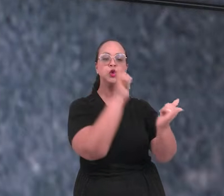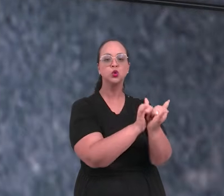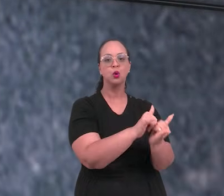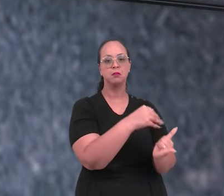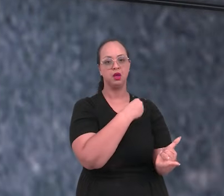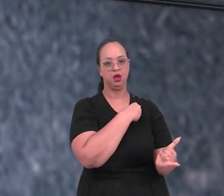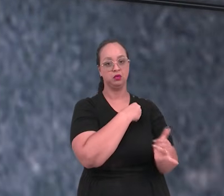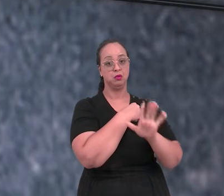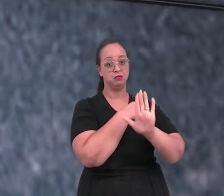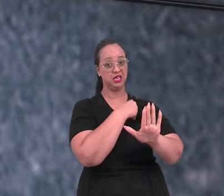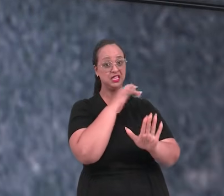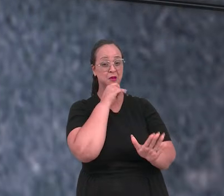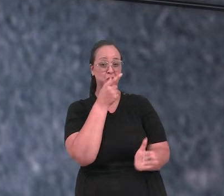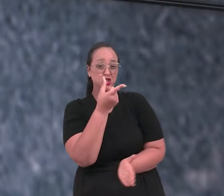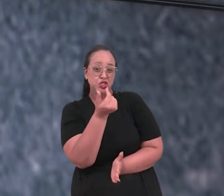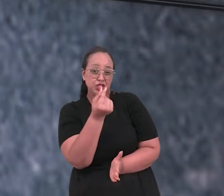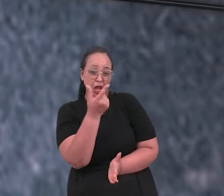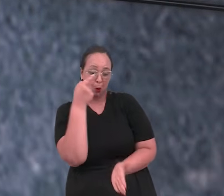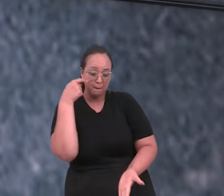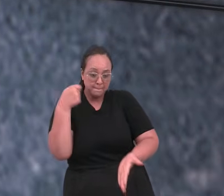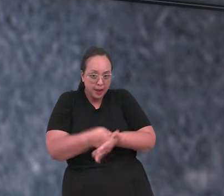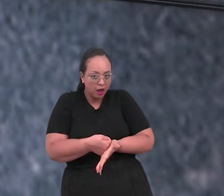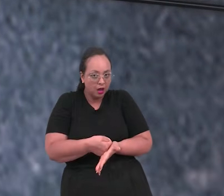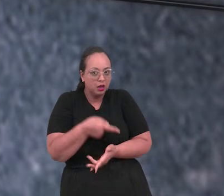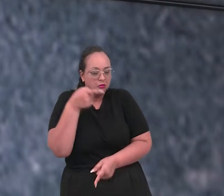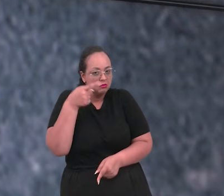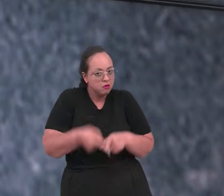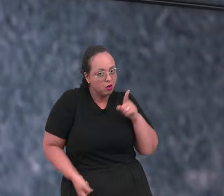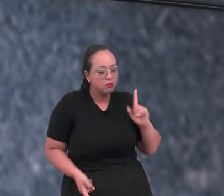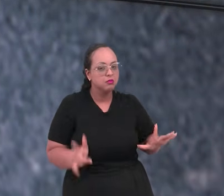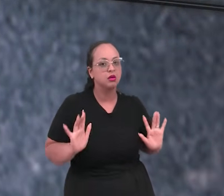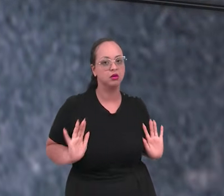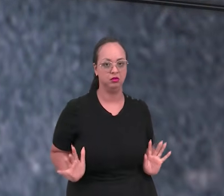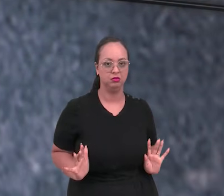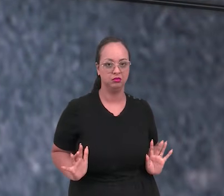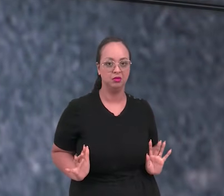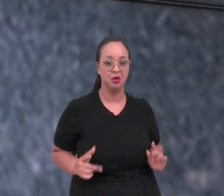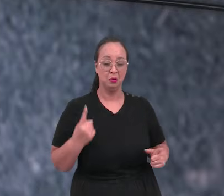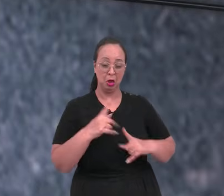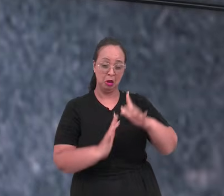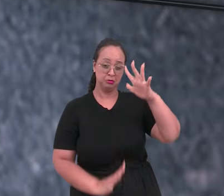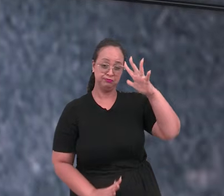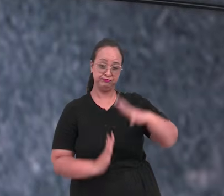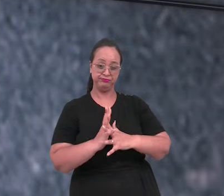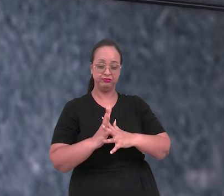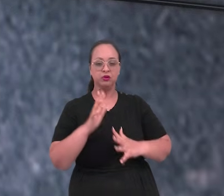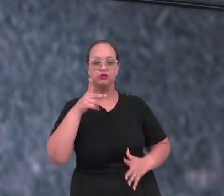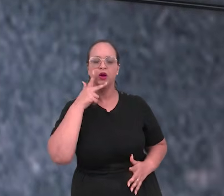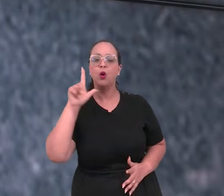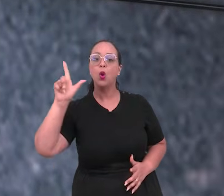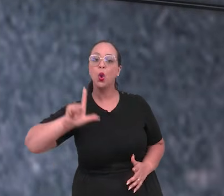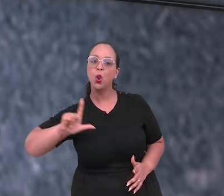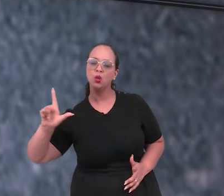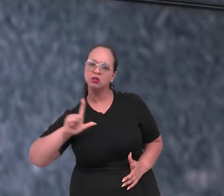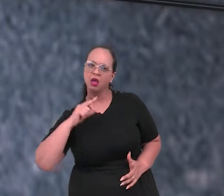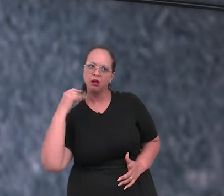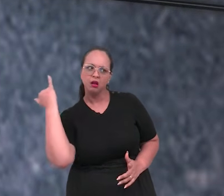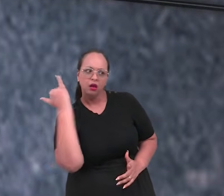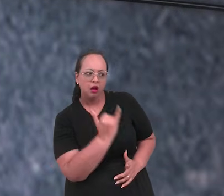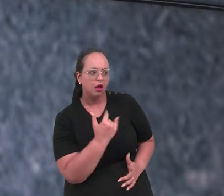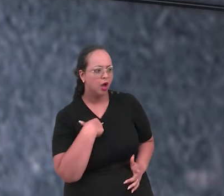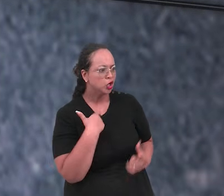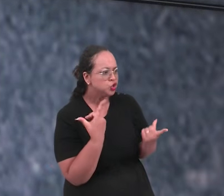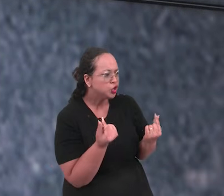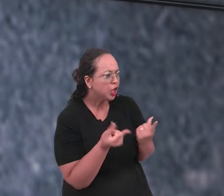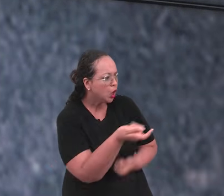igreja proibiu a venda das indulgências. Queremos lembrar que o estopim para a reforma foi justamente quando Lutero reagiu contra